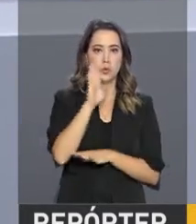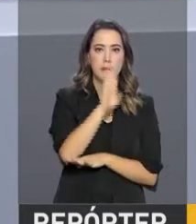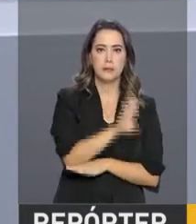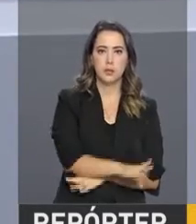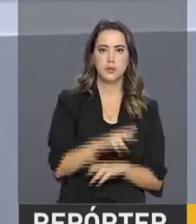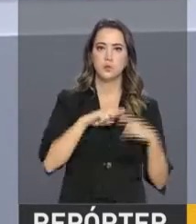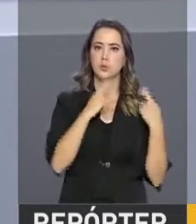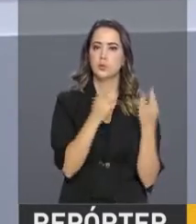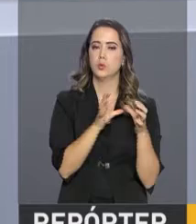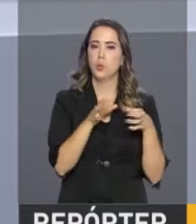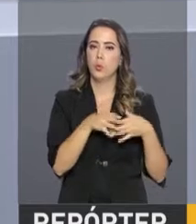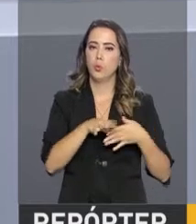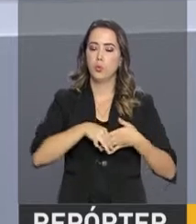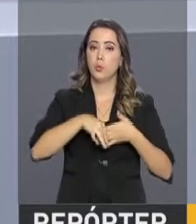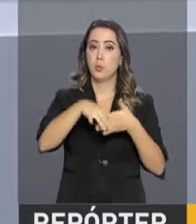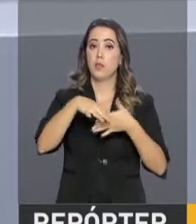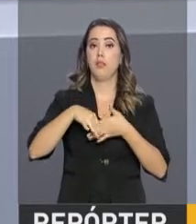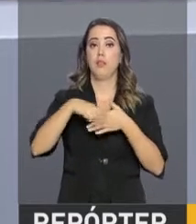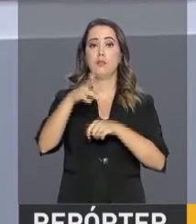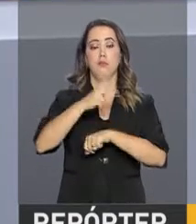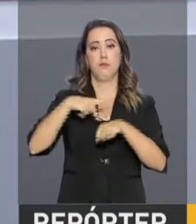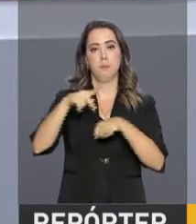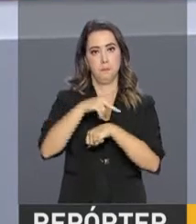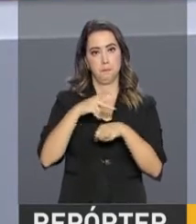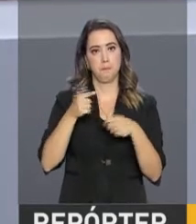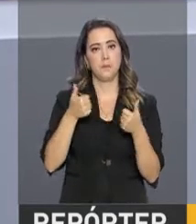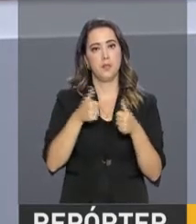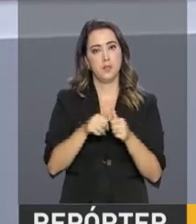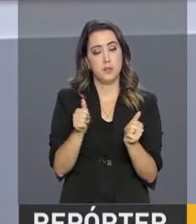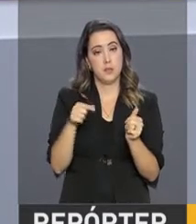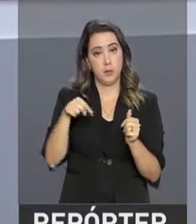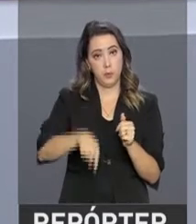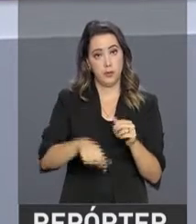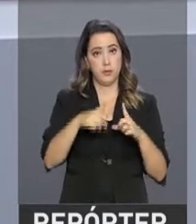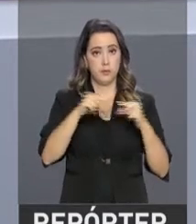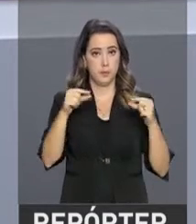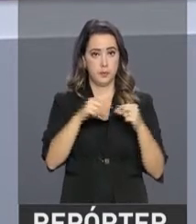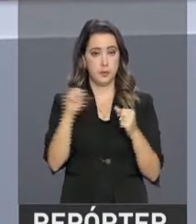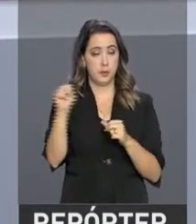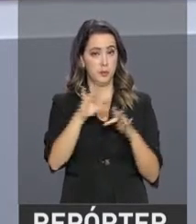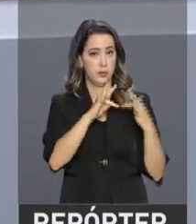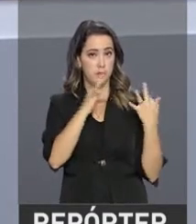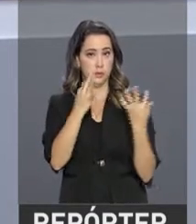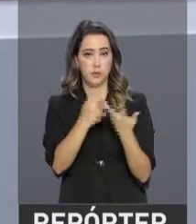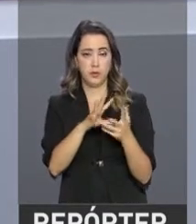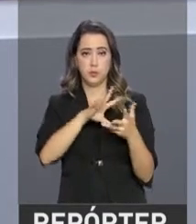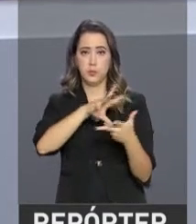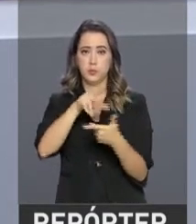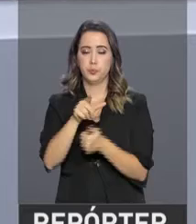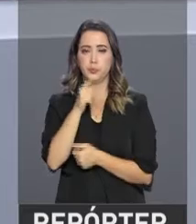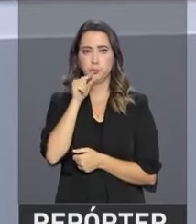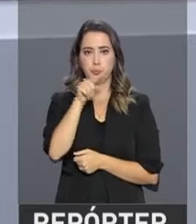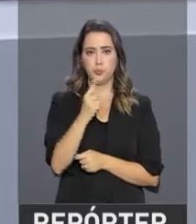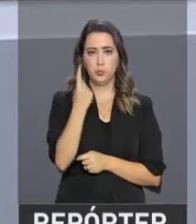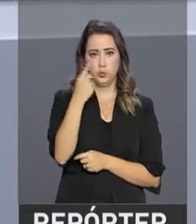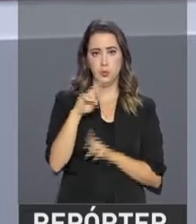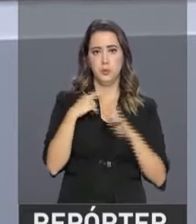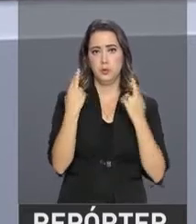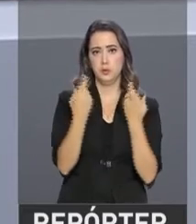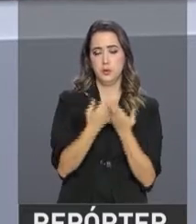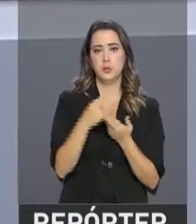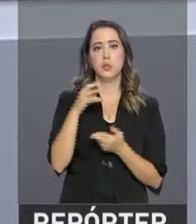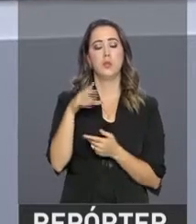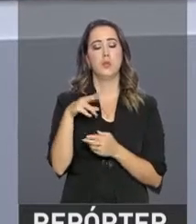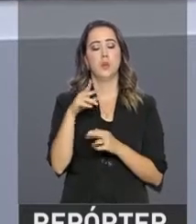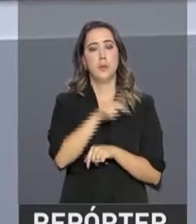tarde reunido com os chefes de estado que estão em brasília para o 8º fórum mundial da água uma das reuniões foi com o presidente de cabo